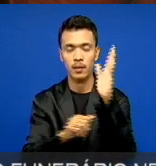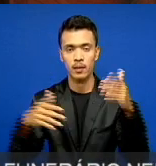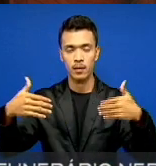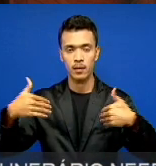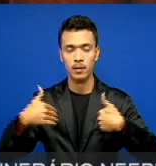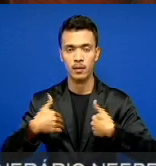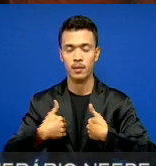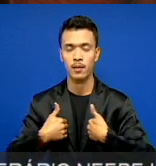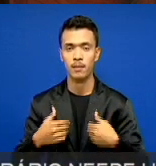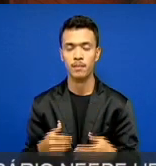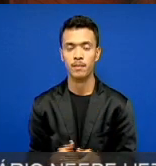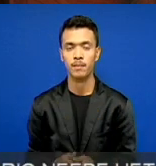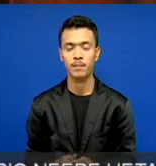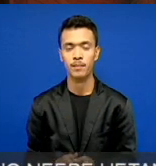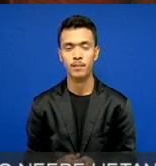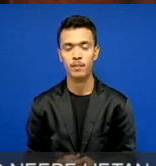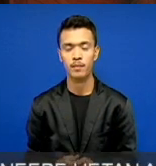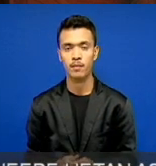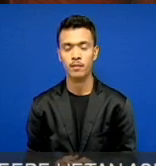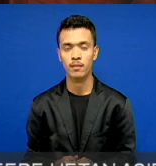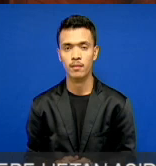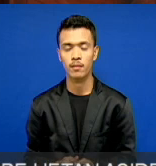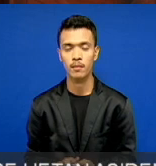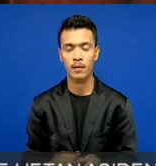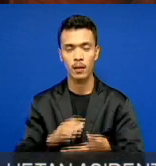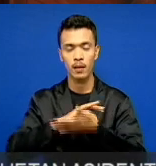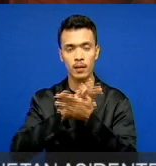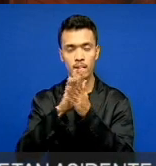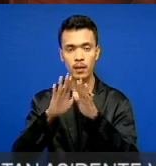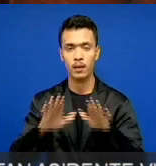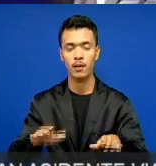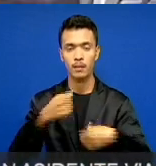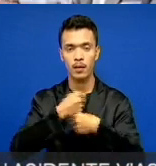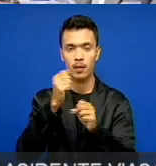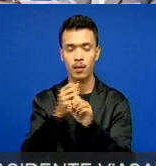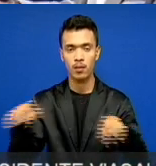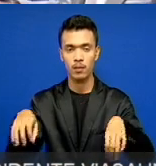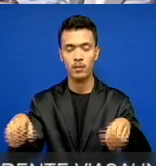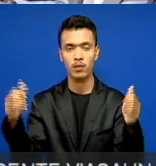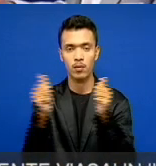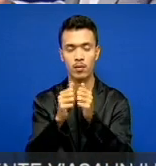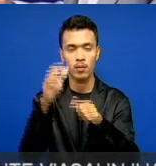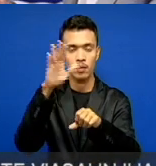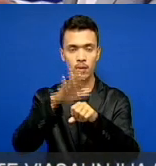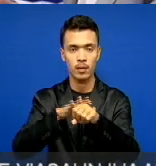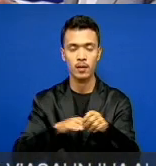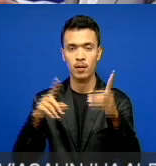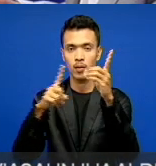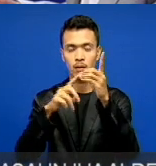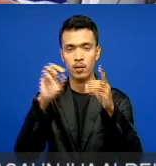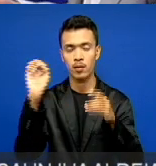Já. Nebe, se resolve. Hey? Com calma, a los servicios nené. E a Loron Sanadores em Rua